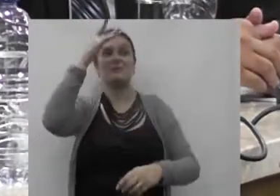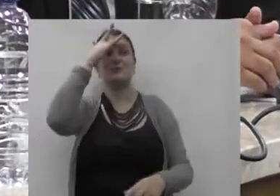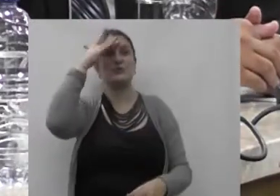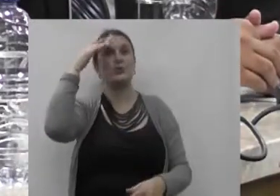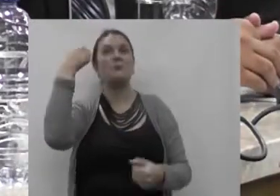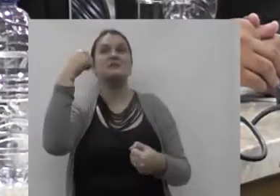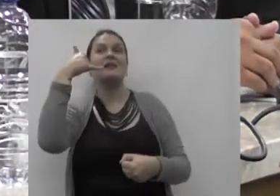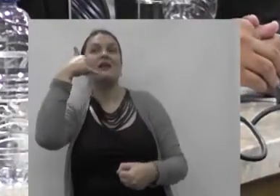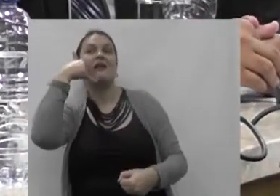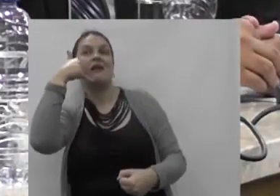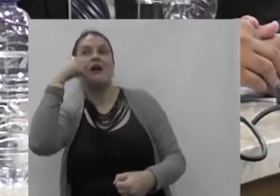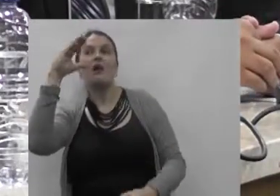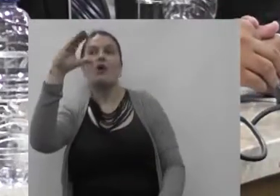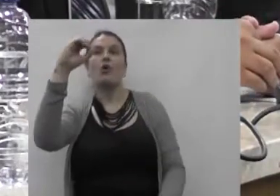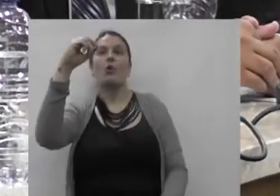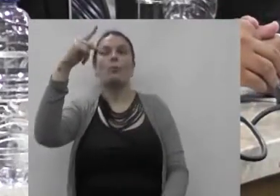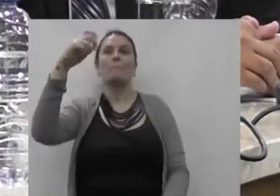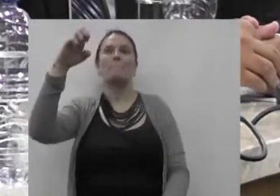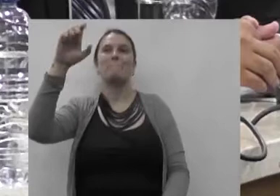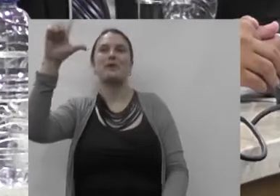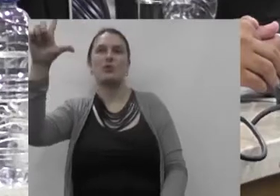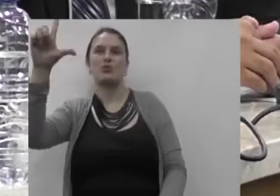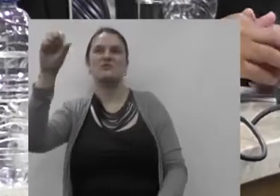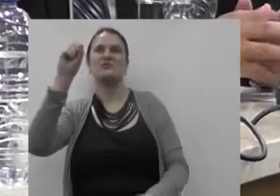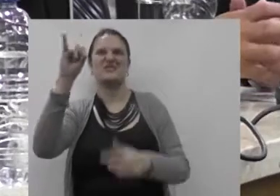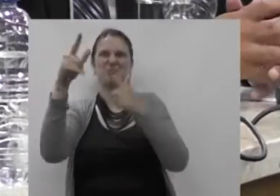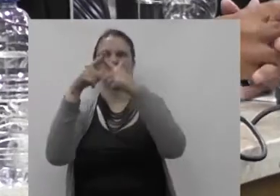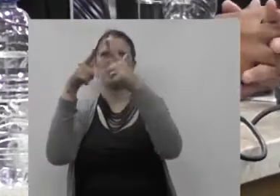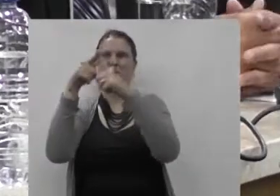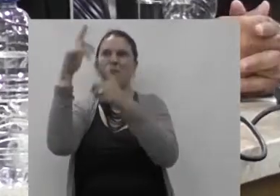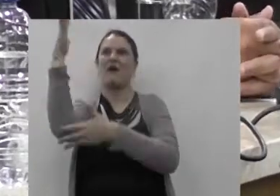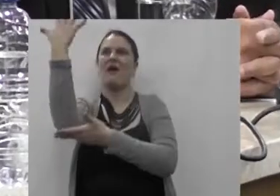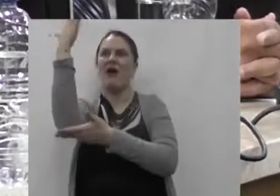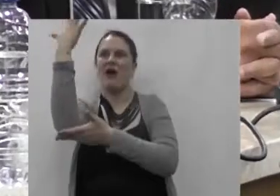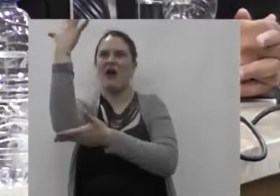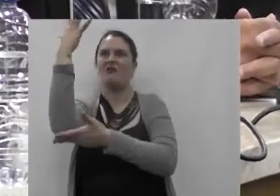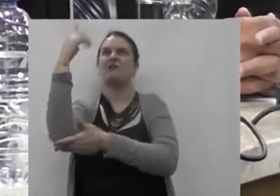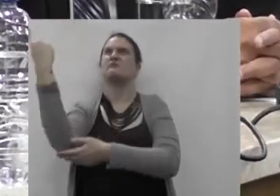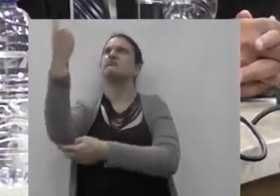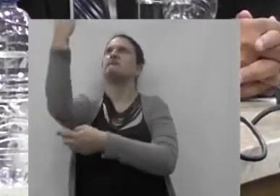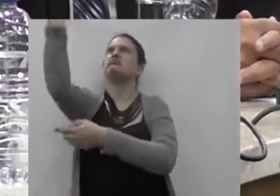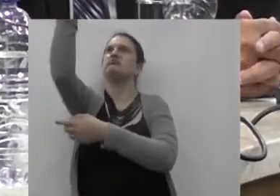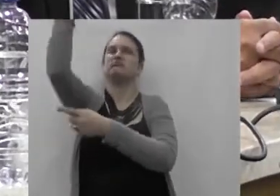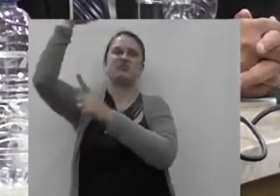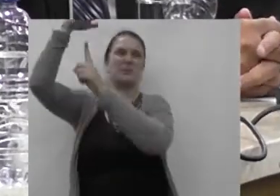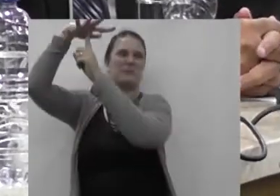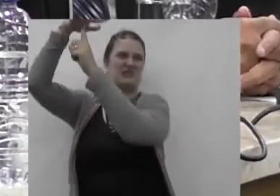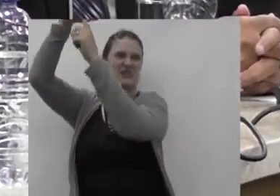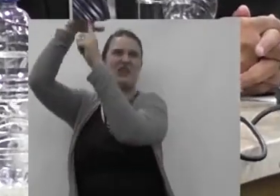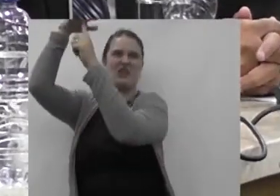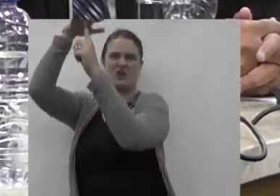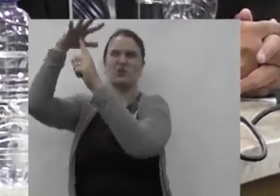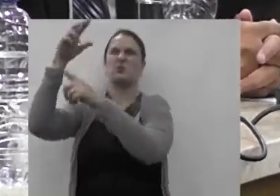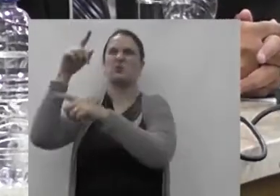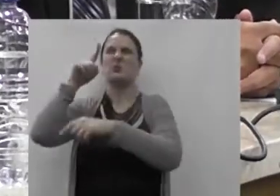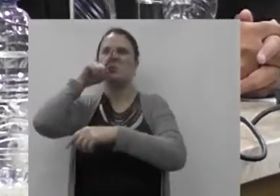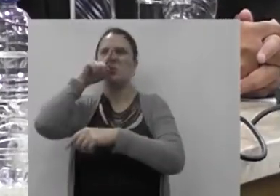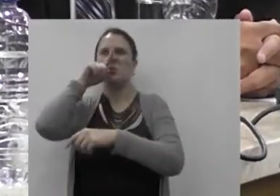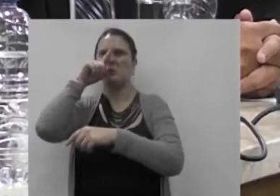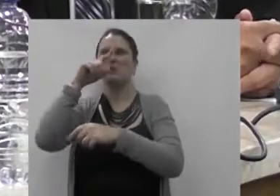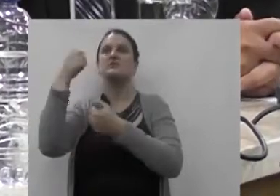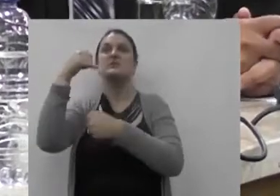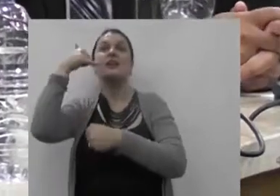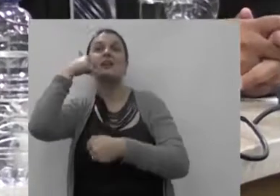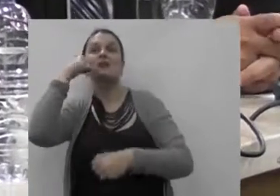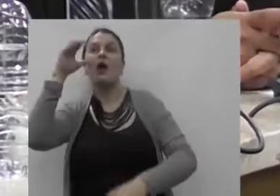Deus, não teve nem alguma fatalidade, foi só perca de bens materiais. E é isso, presidente, obrigado